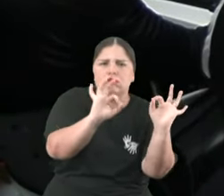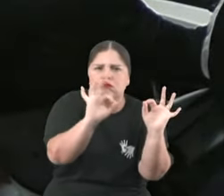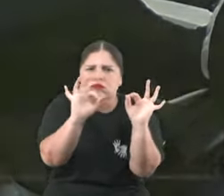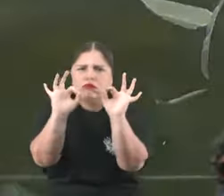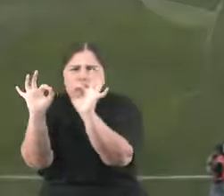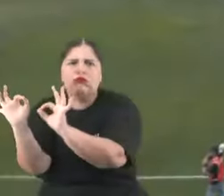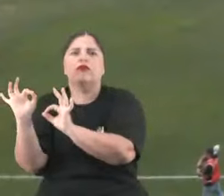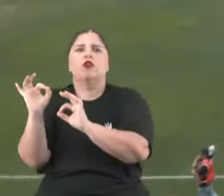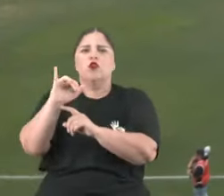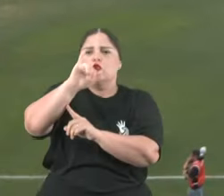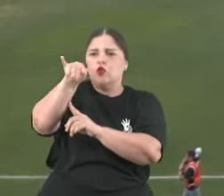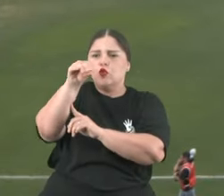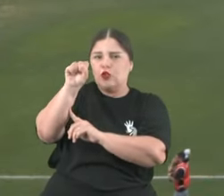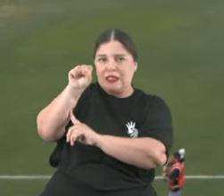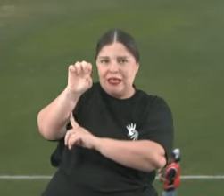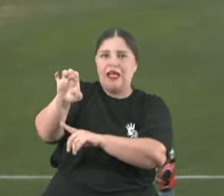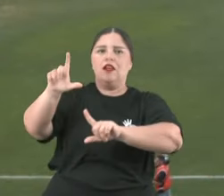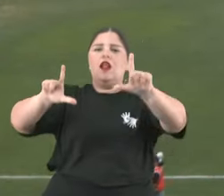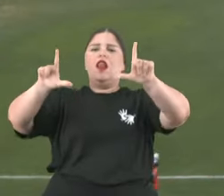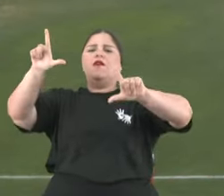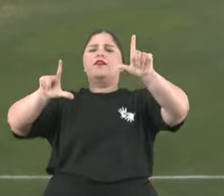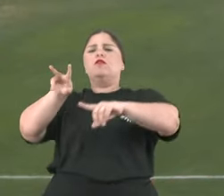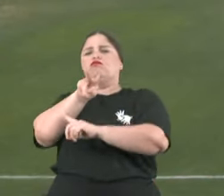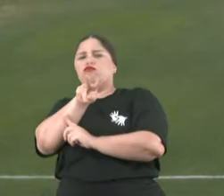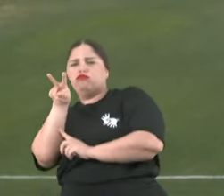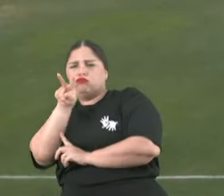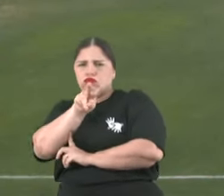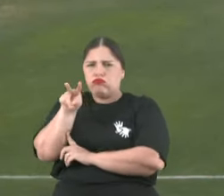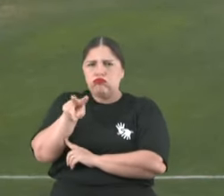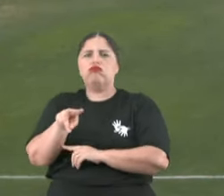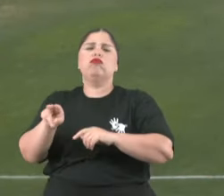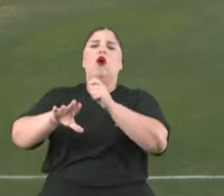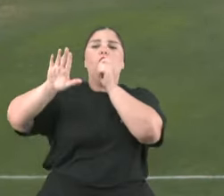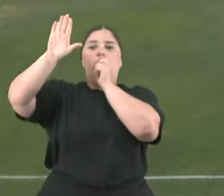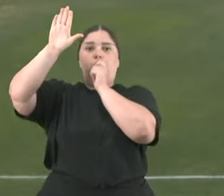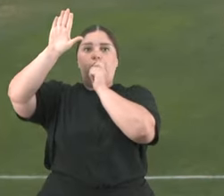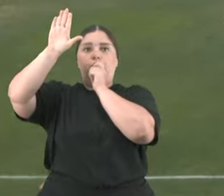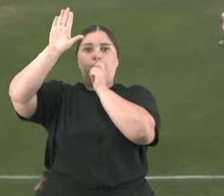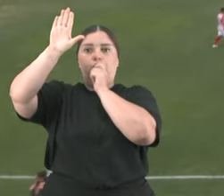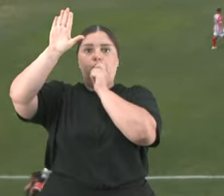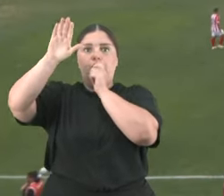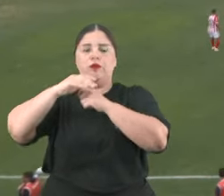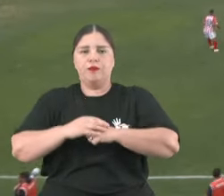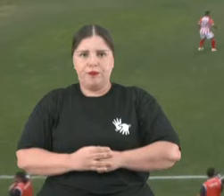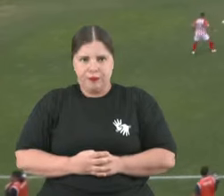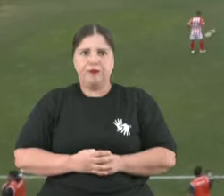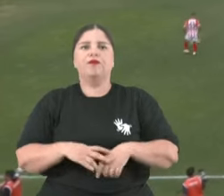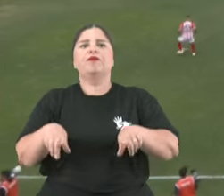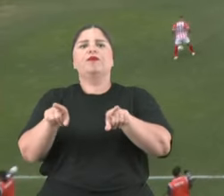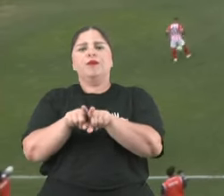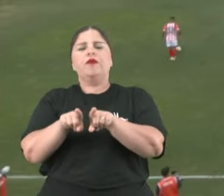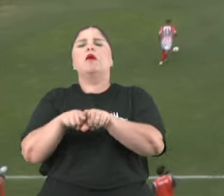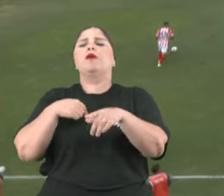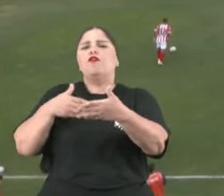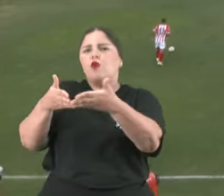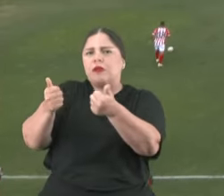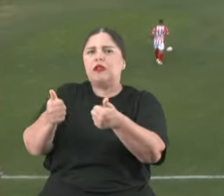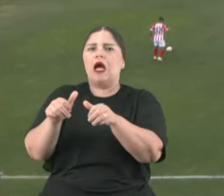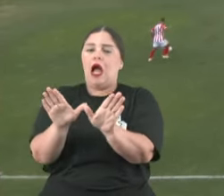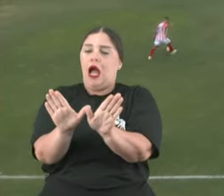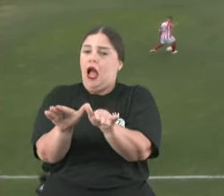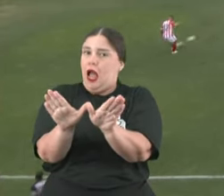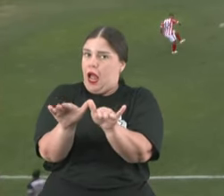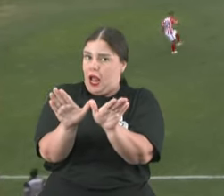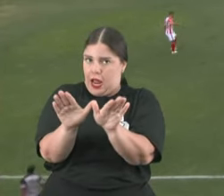de Carvalho. Esse é o time de arbitragem escalado para a partida de hoje. Essa que foi uma solicitação do Asa. E o Asa que é